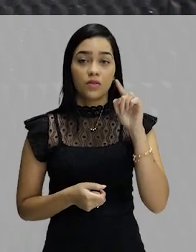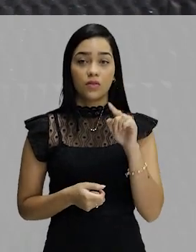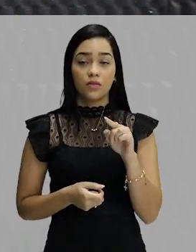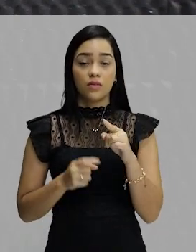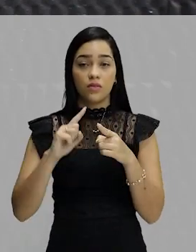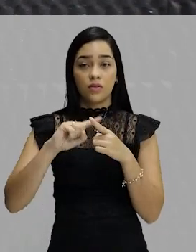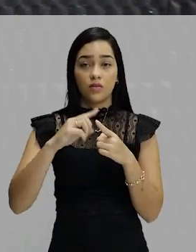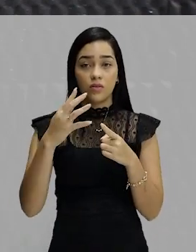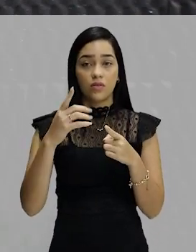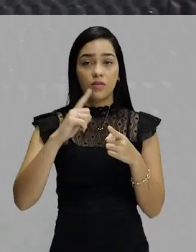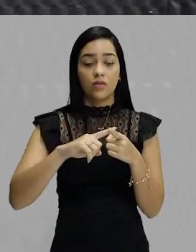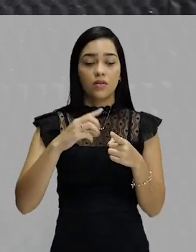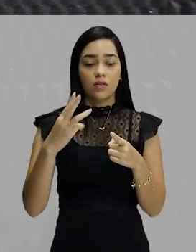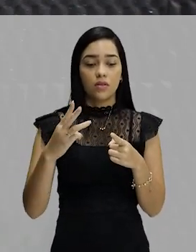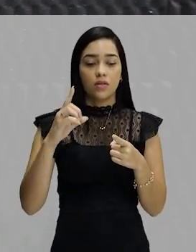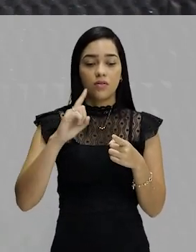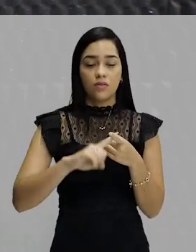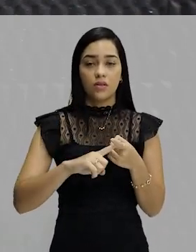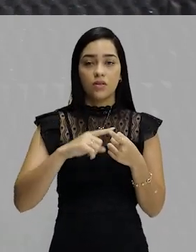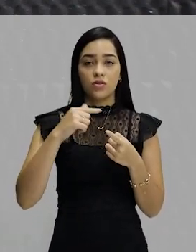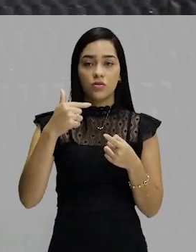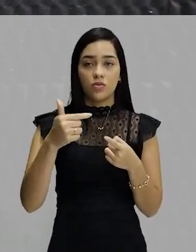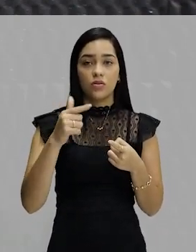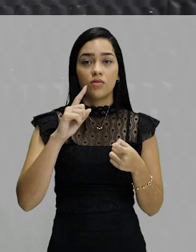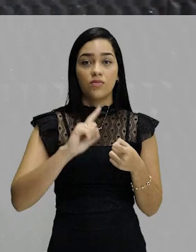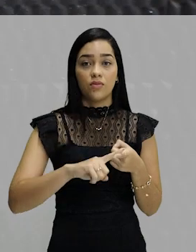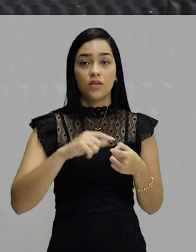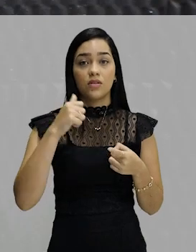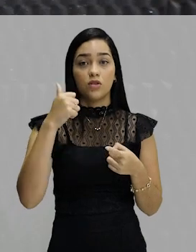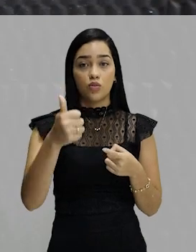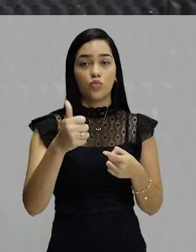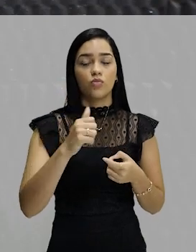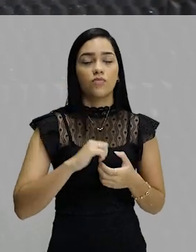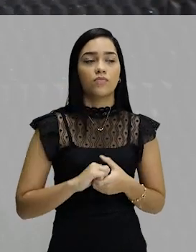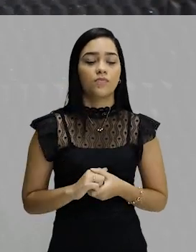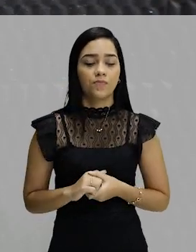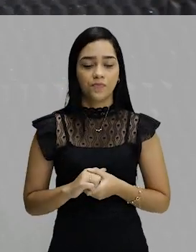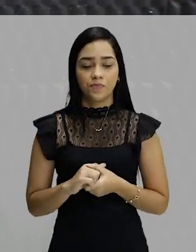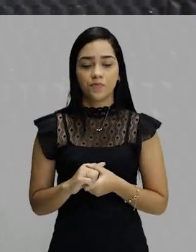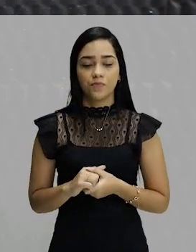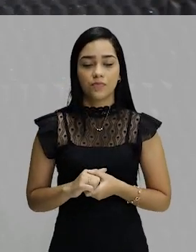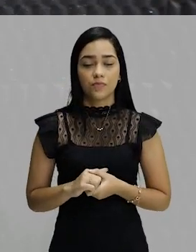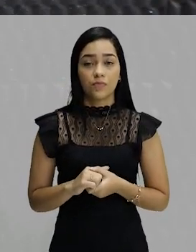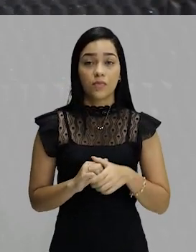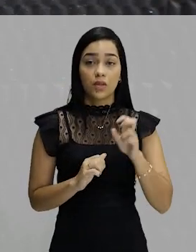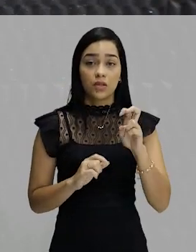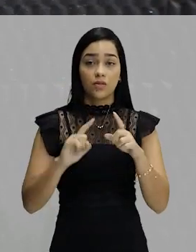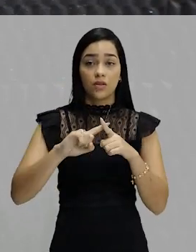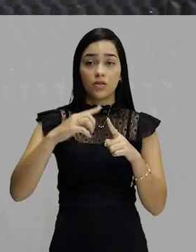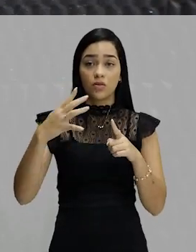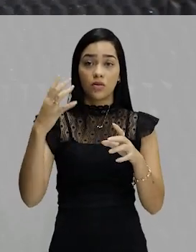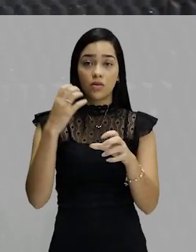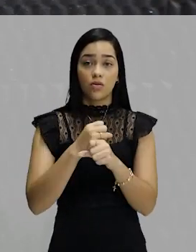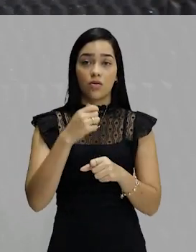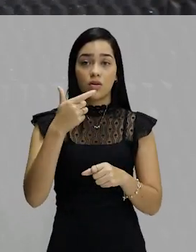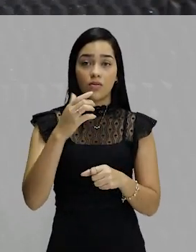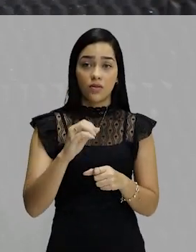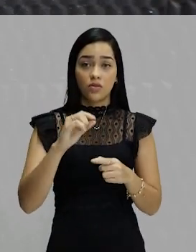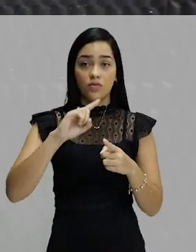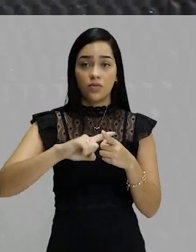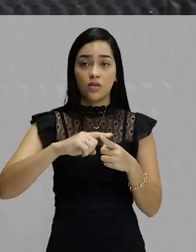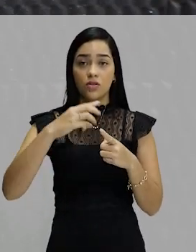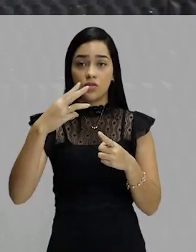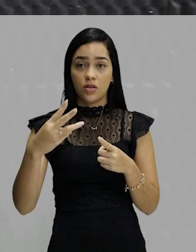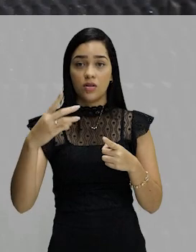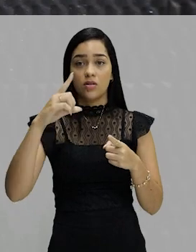vezes 4, vezes 3, vezes 2, vezes 1. 5 vezes 4 dá 20, 20